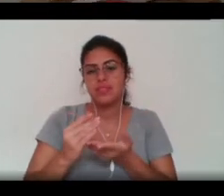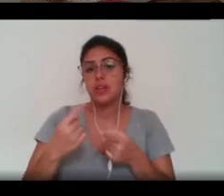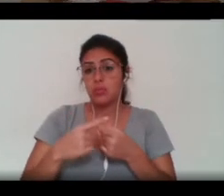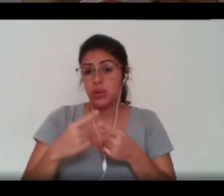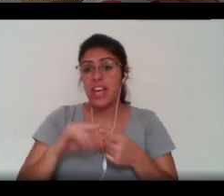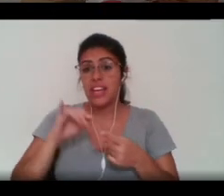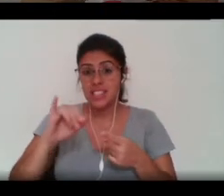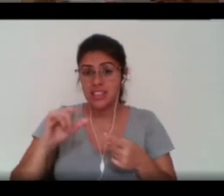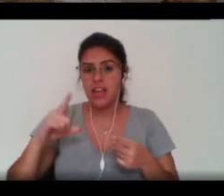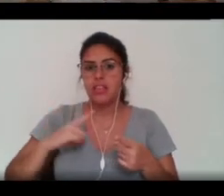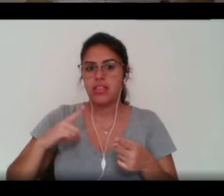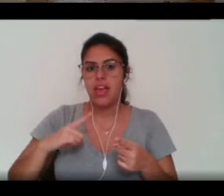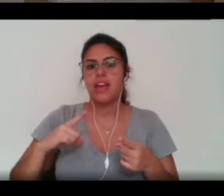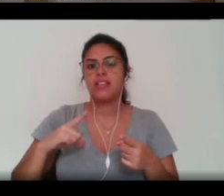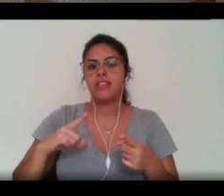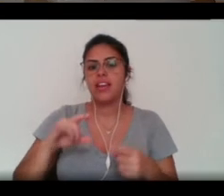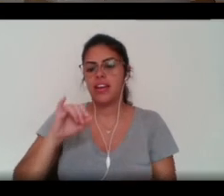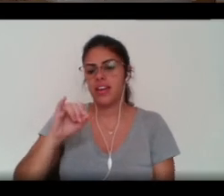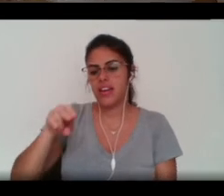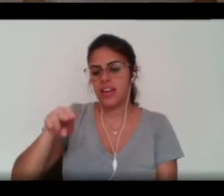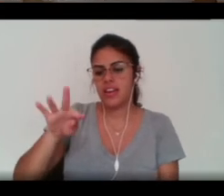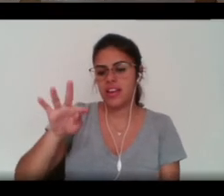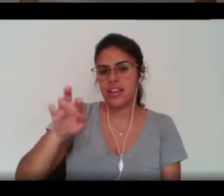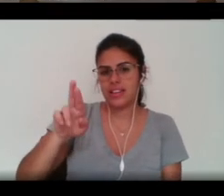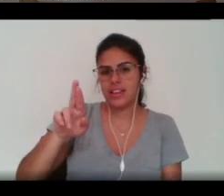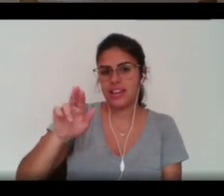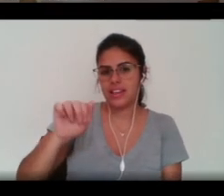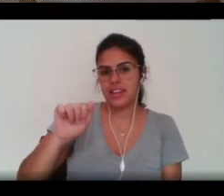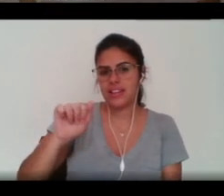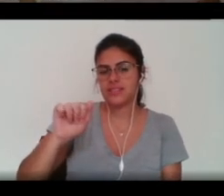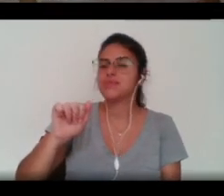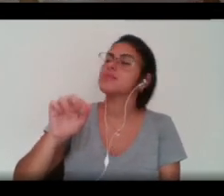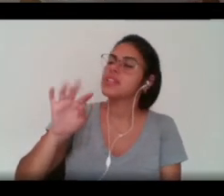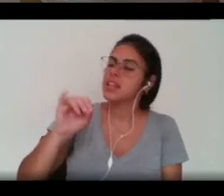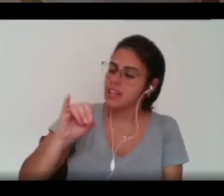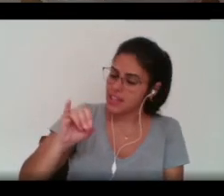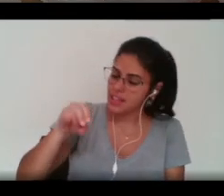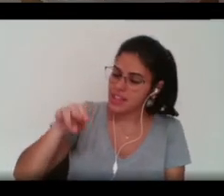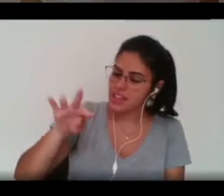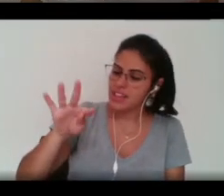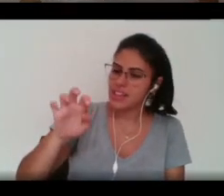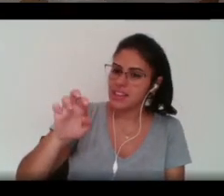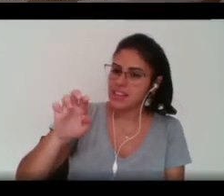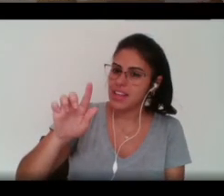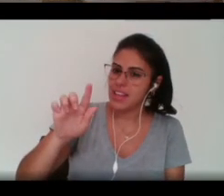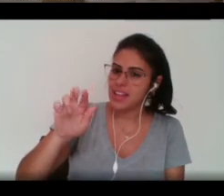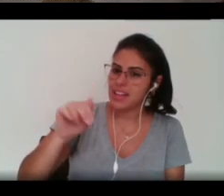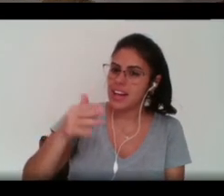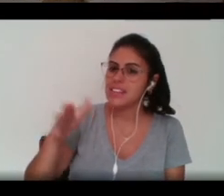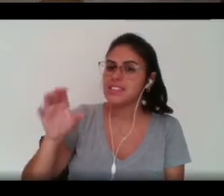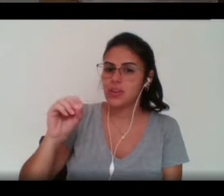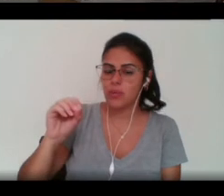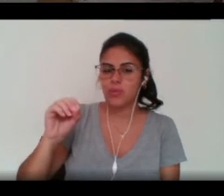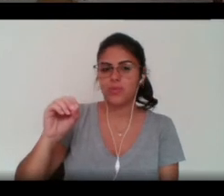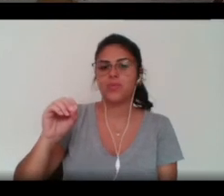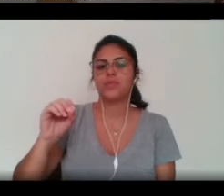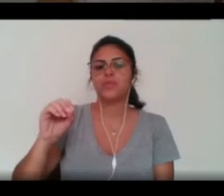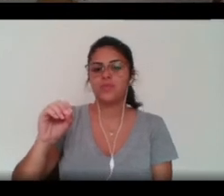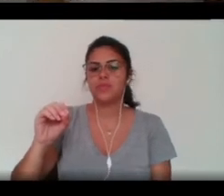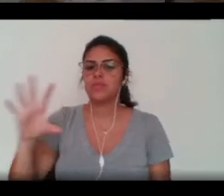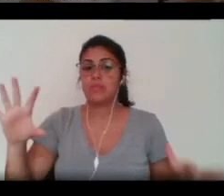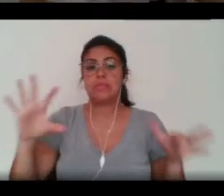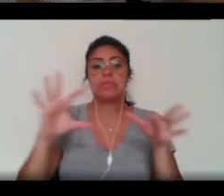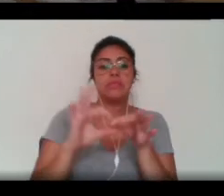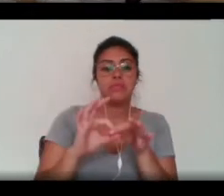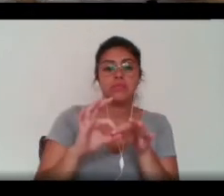tem a integral de uma coisa mais uma constante. Que constante de integração que é essa? É a condição inicial.